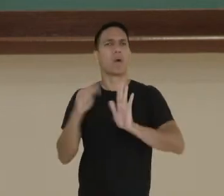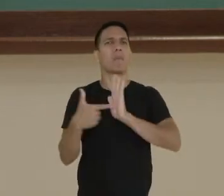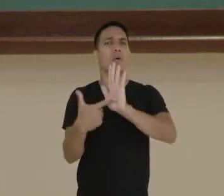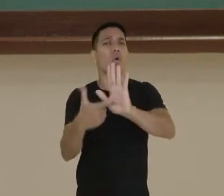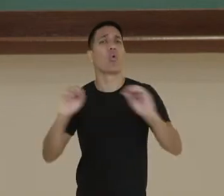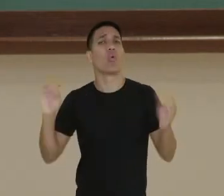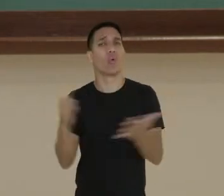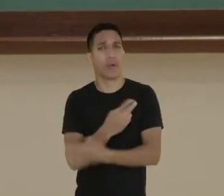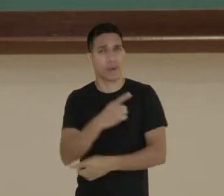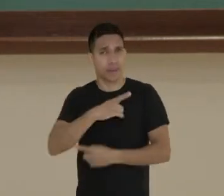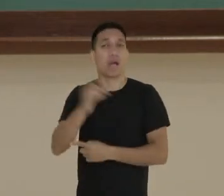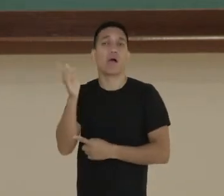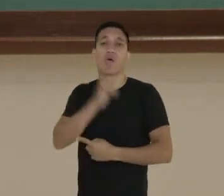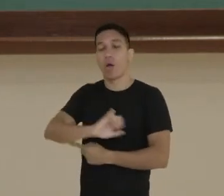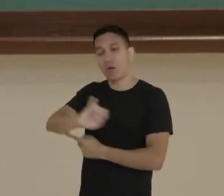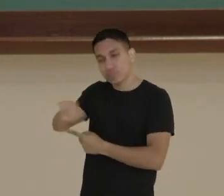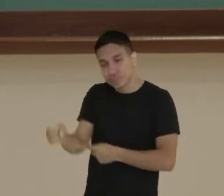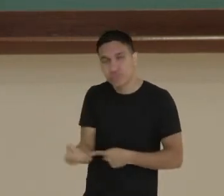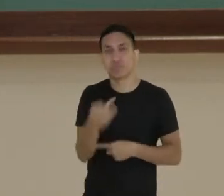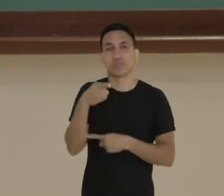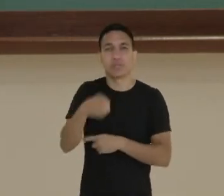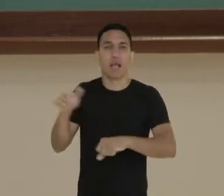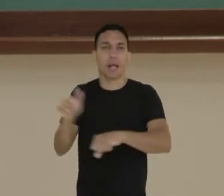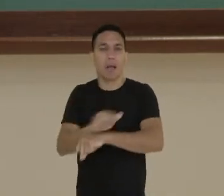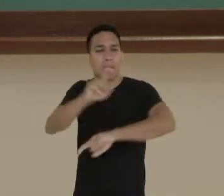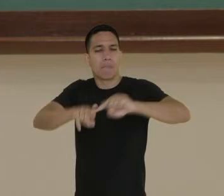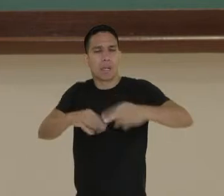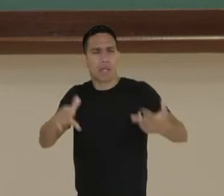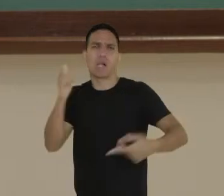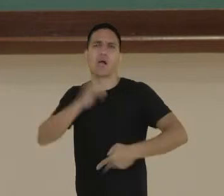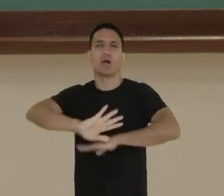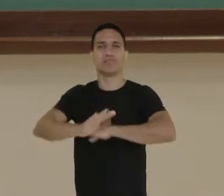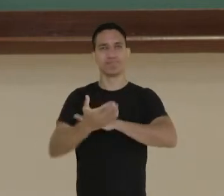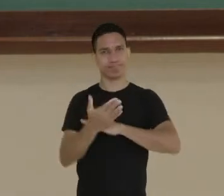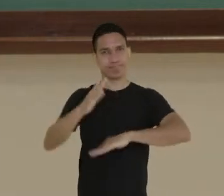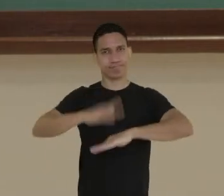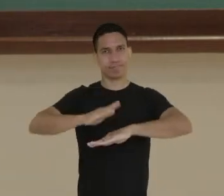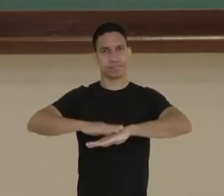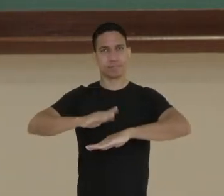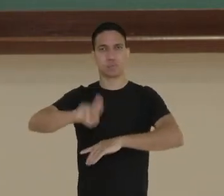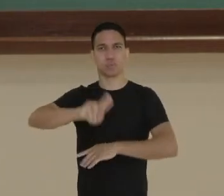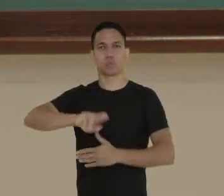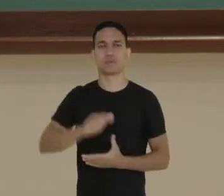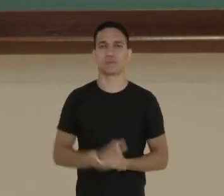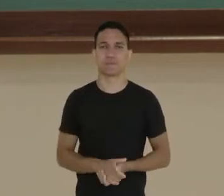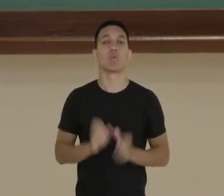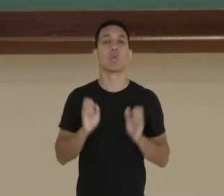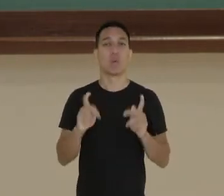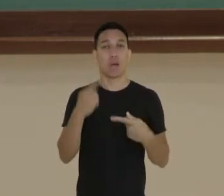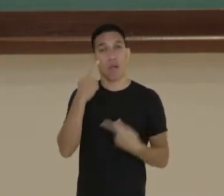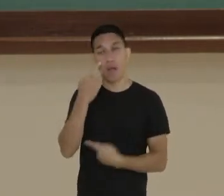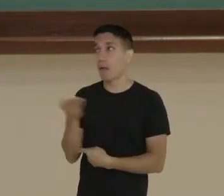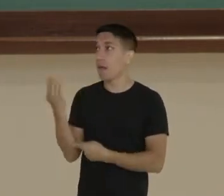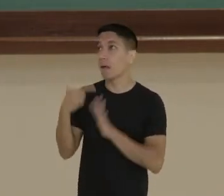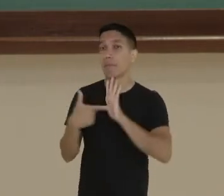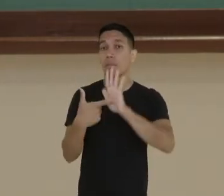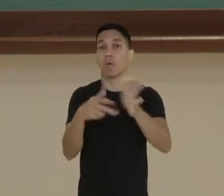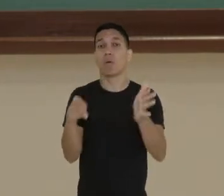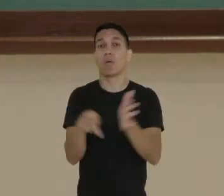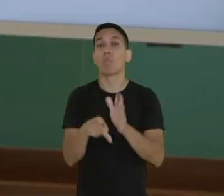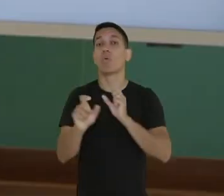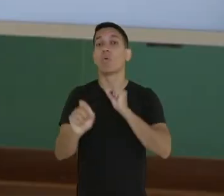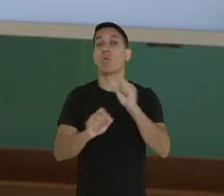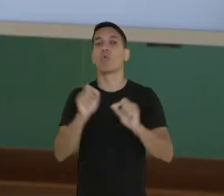saber aproveitar aquele recurso para o seu consumo, para o seu bem. Beleza. Vamos falar sobre a matriz